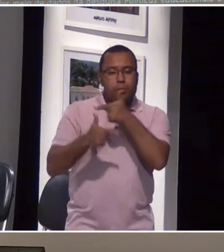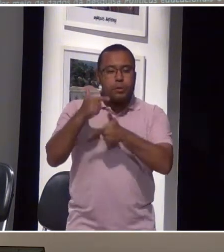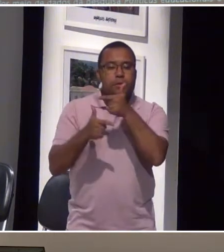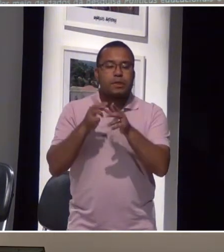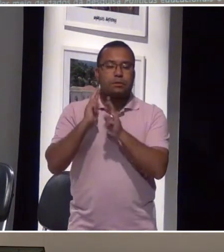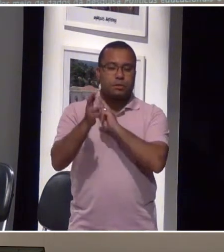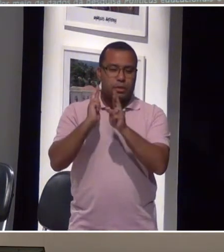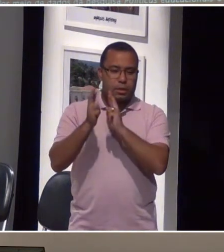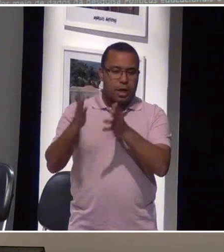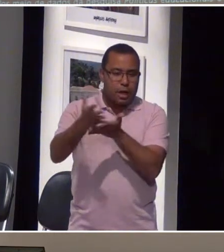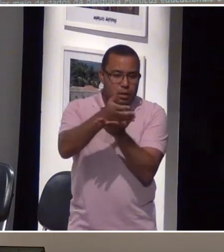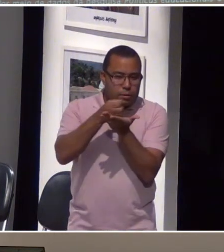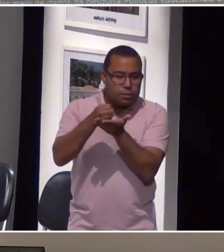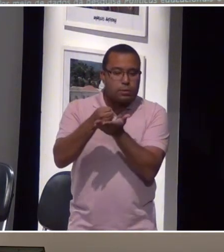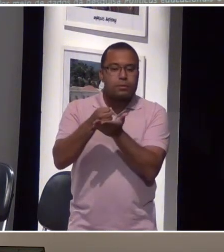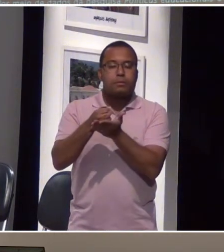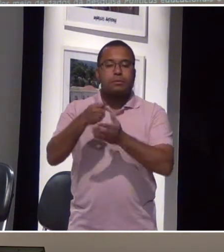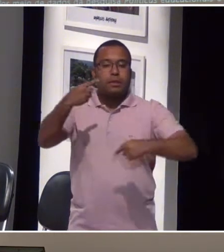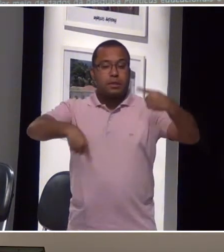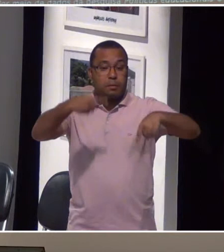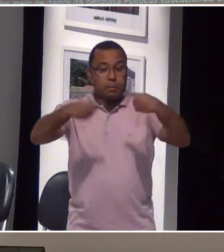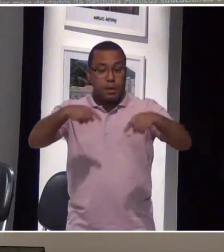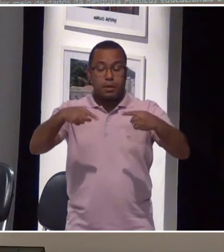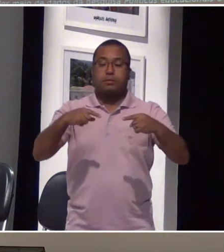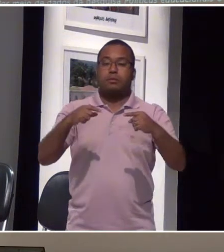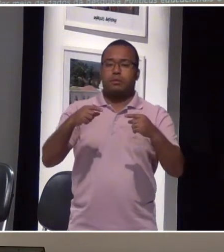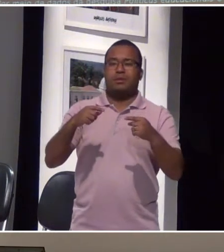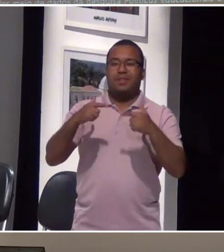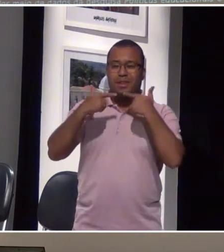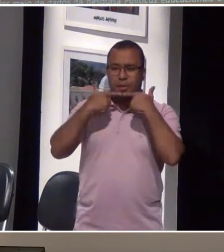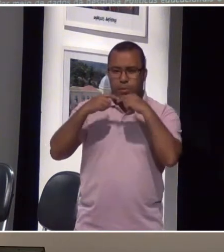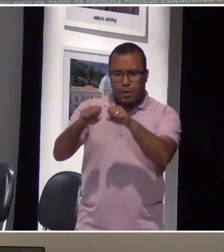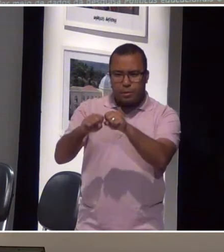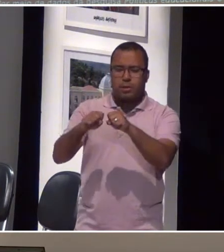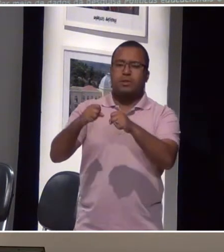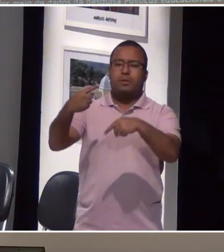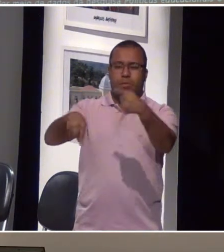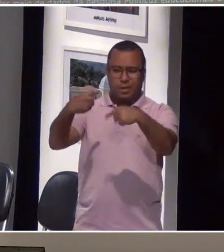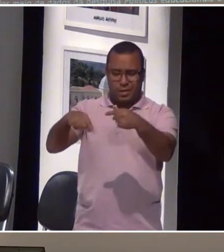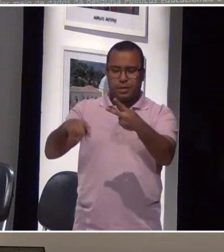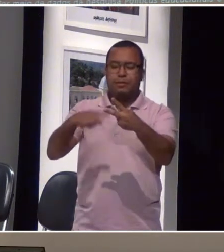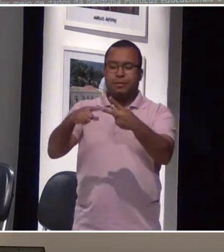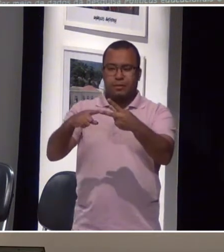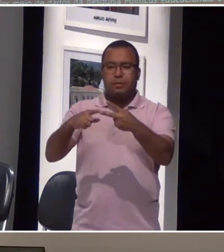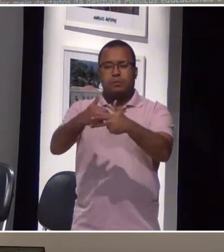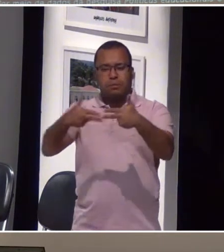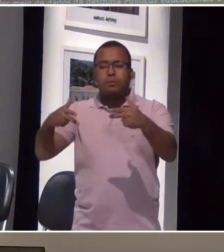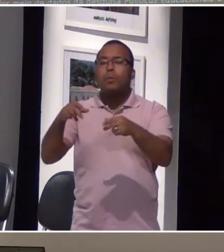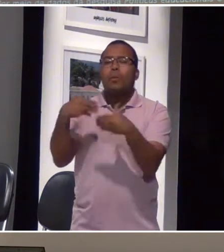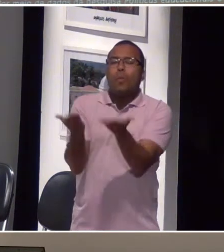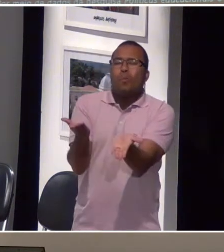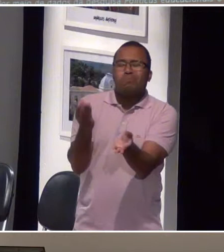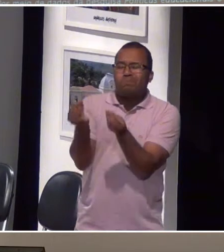né? Que é uma pesquisa que trabalhou com a temática das políticas educacionais e linguísticas, tentando identificar